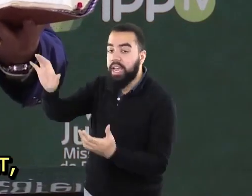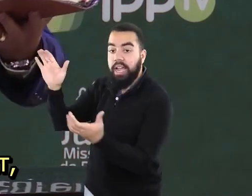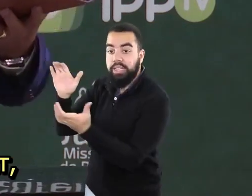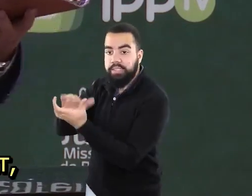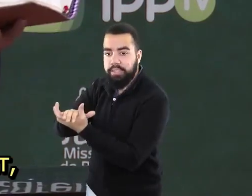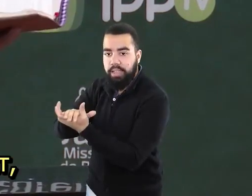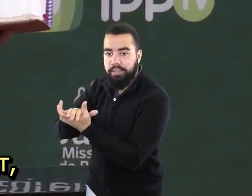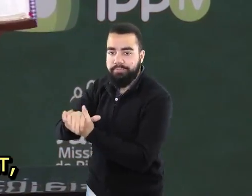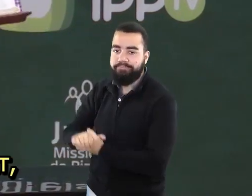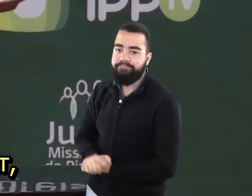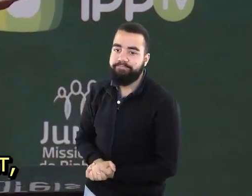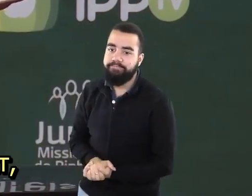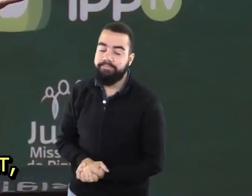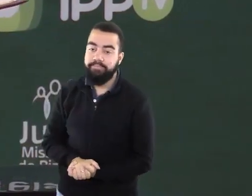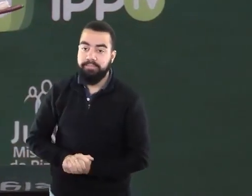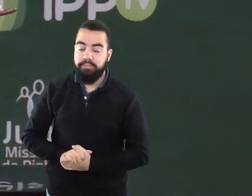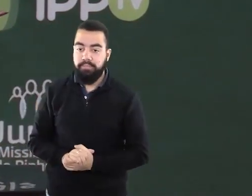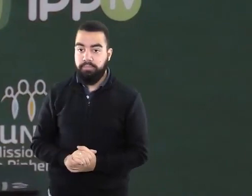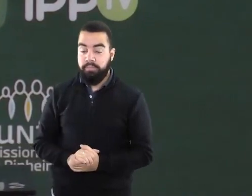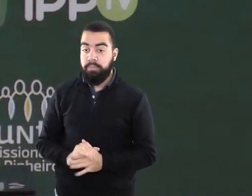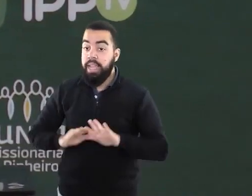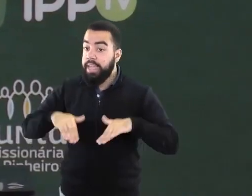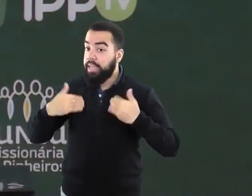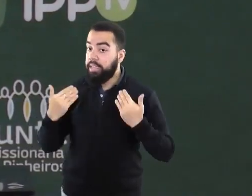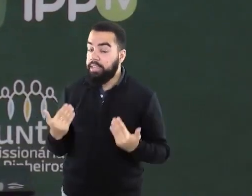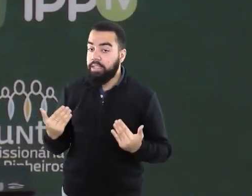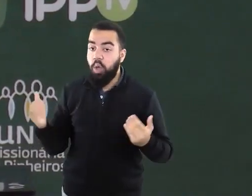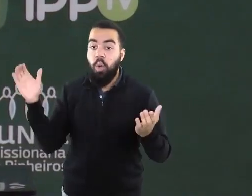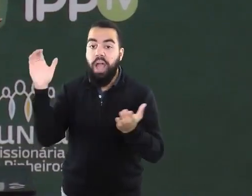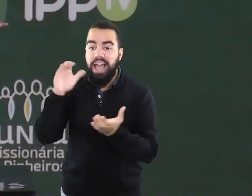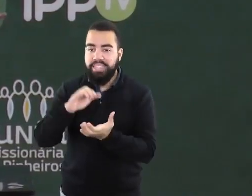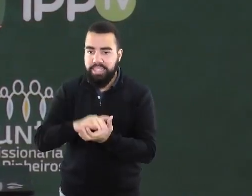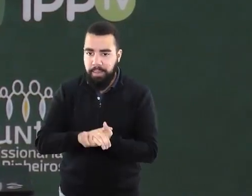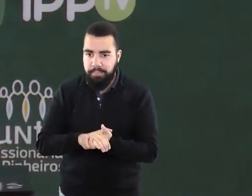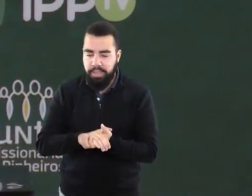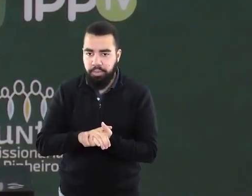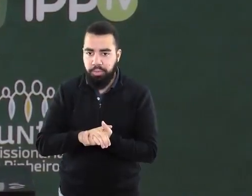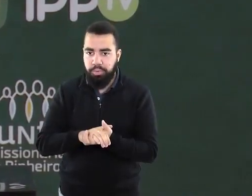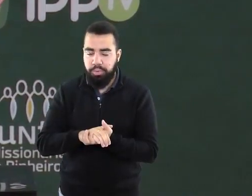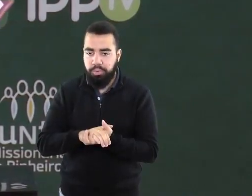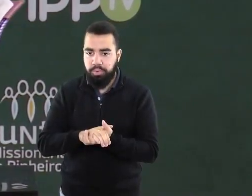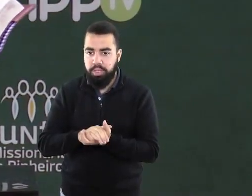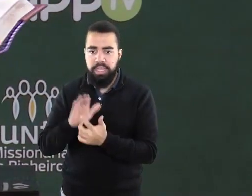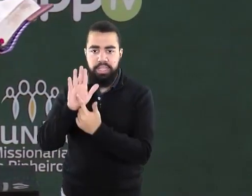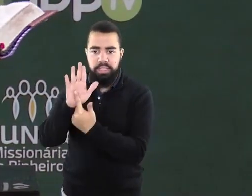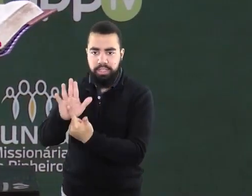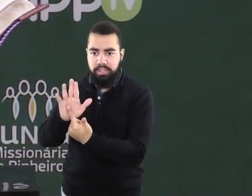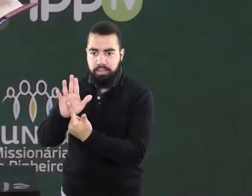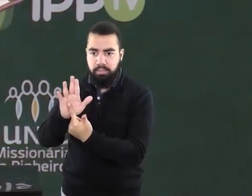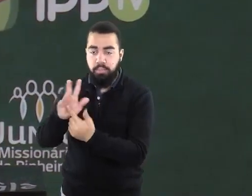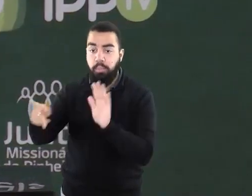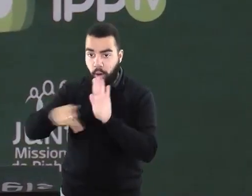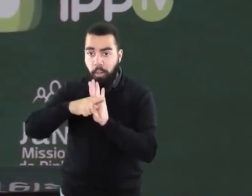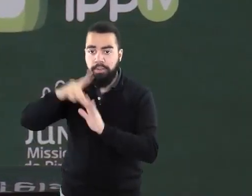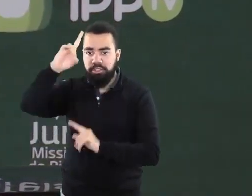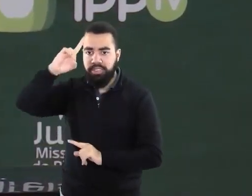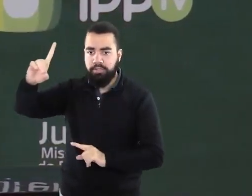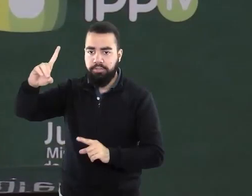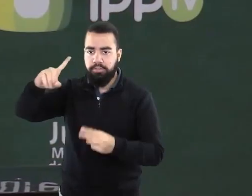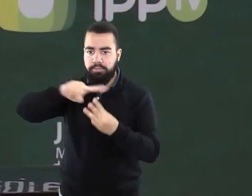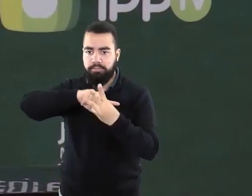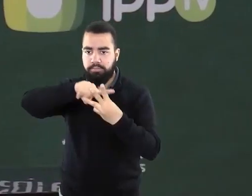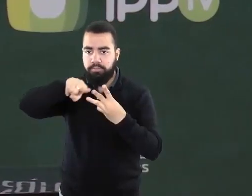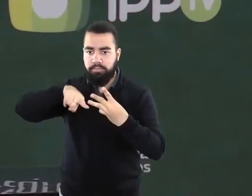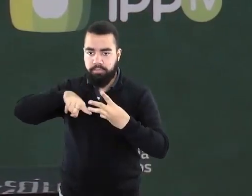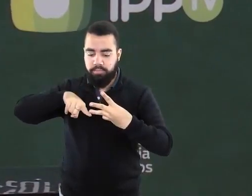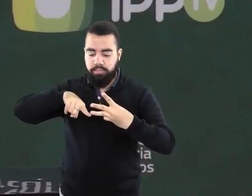E aí eu chamo a sua atenção para o fato de que o casamento, conforme instituído por Deus, tem três características. Primeiro, ele é